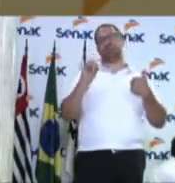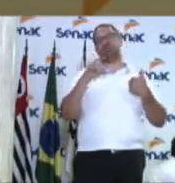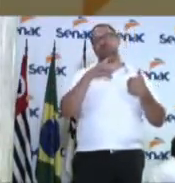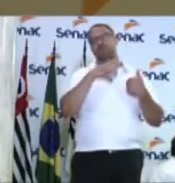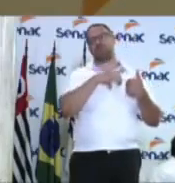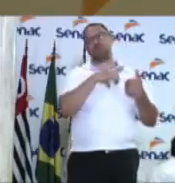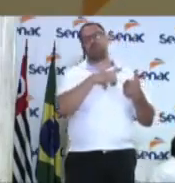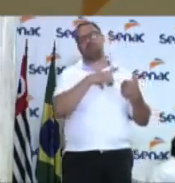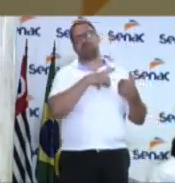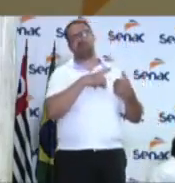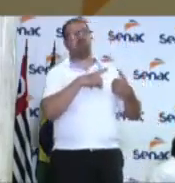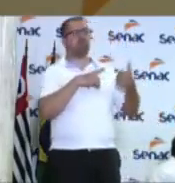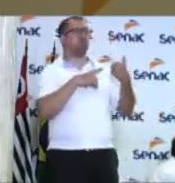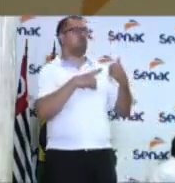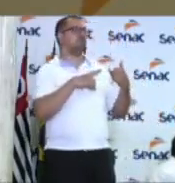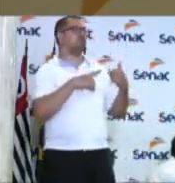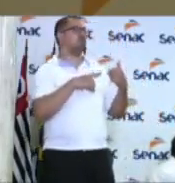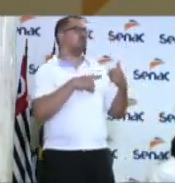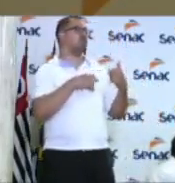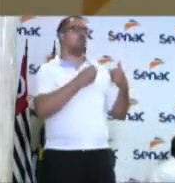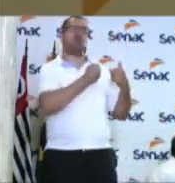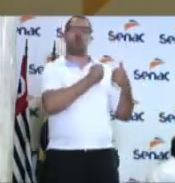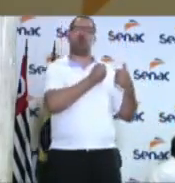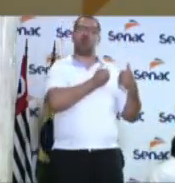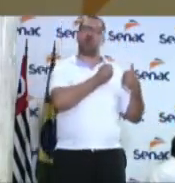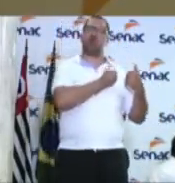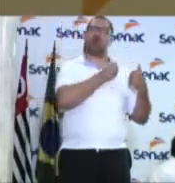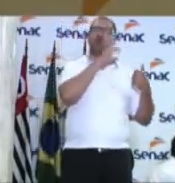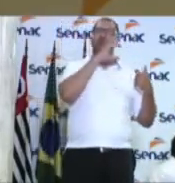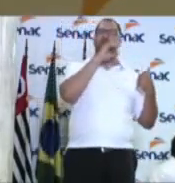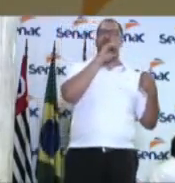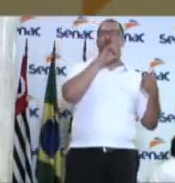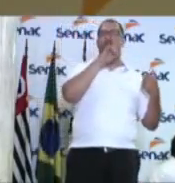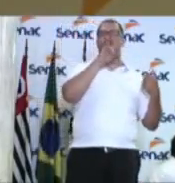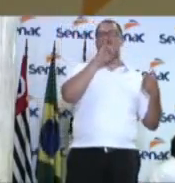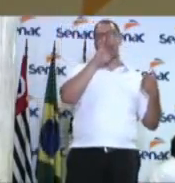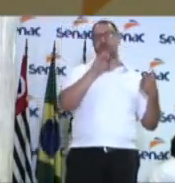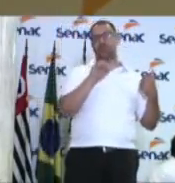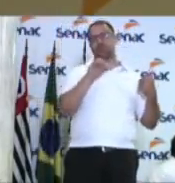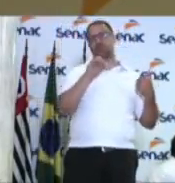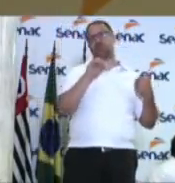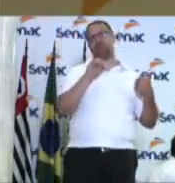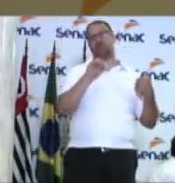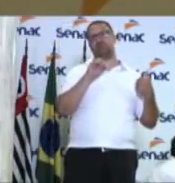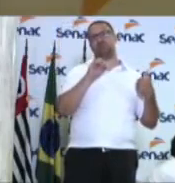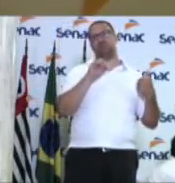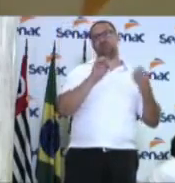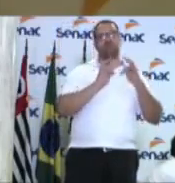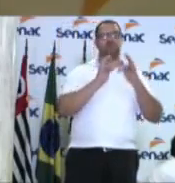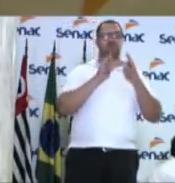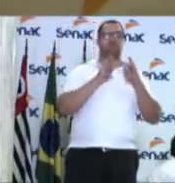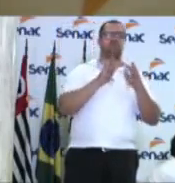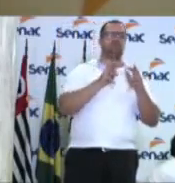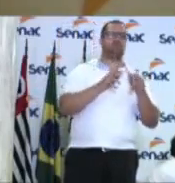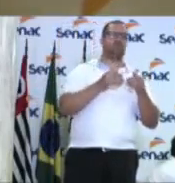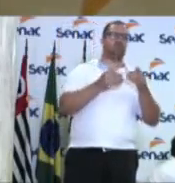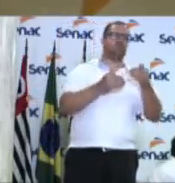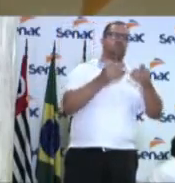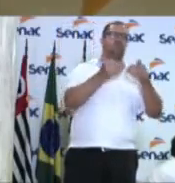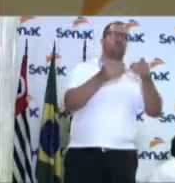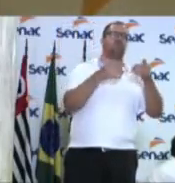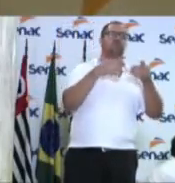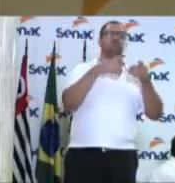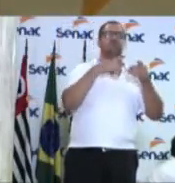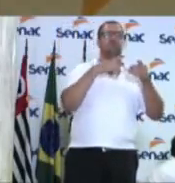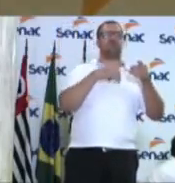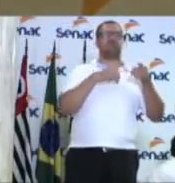tem esse código, né, que ele tem marcado 0109, ele abre um monte de portas para ele. Então, todo o episódio basicamente é amarrado por